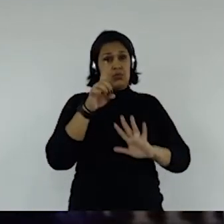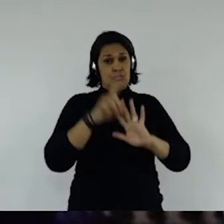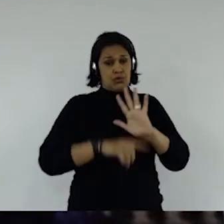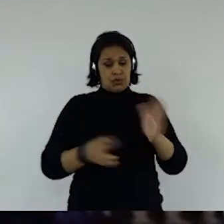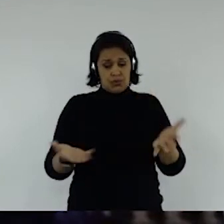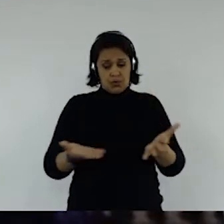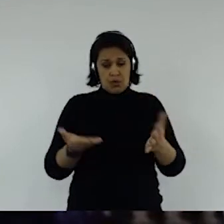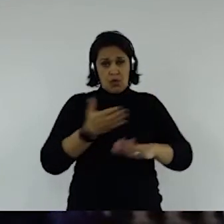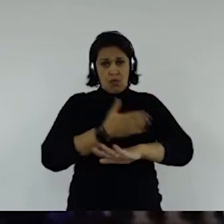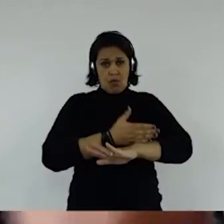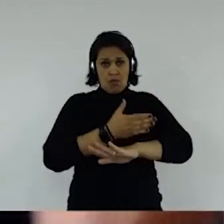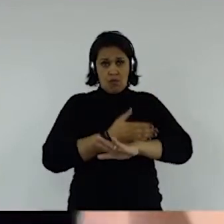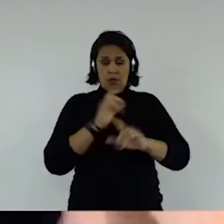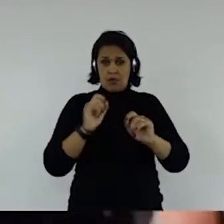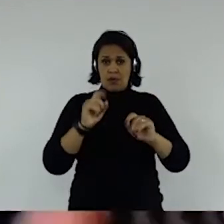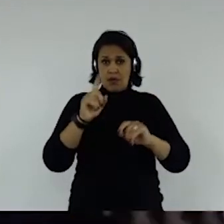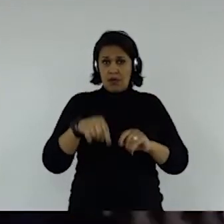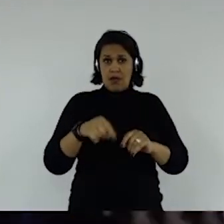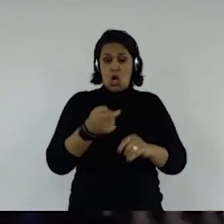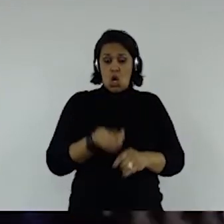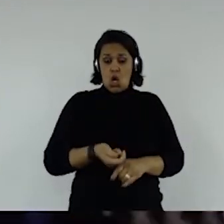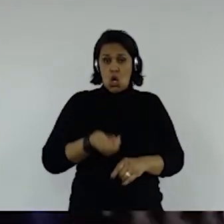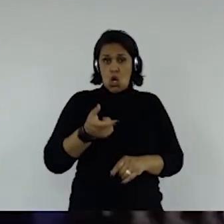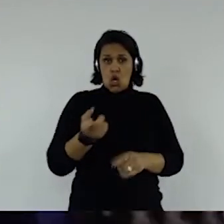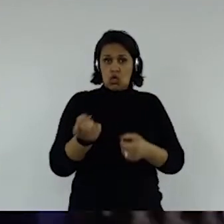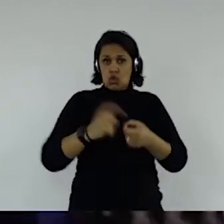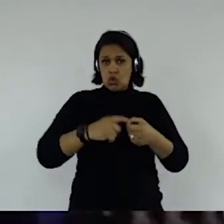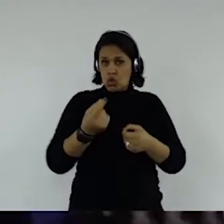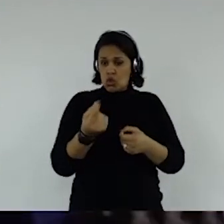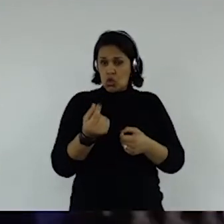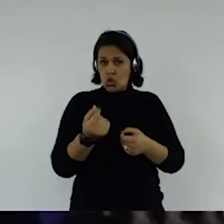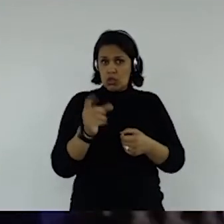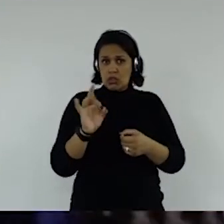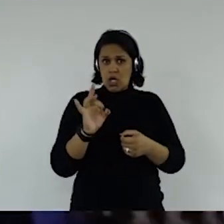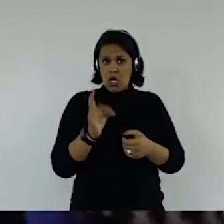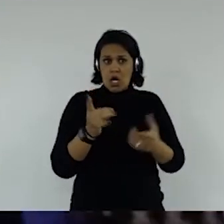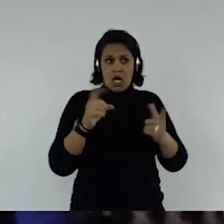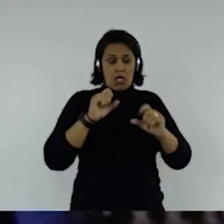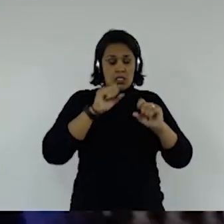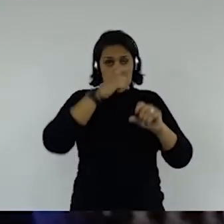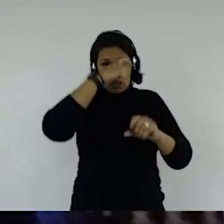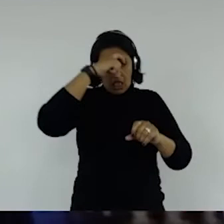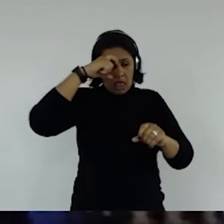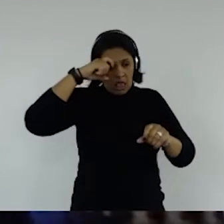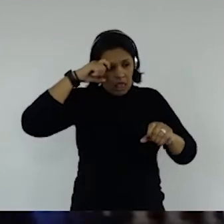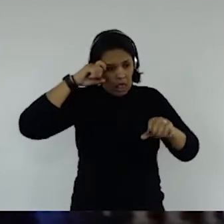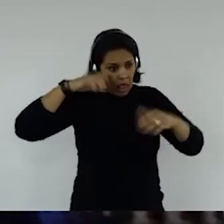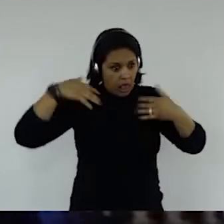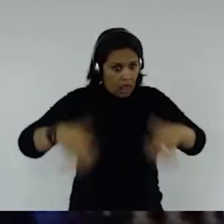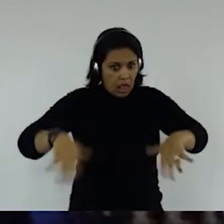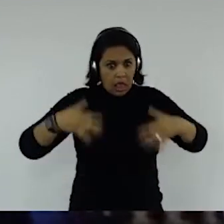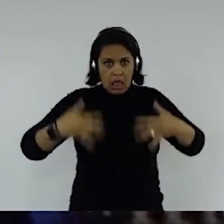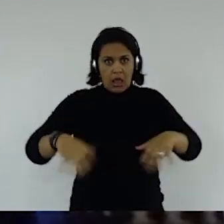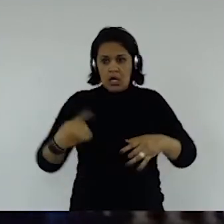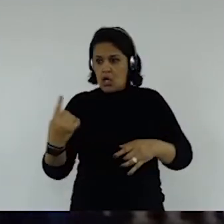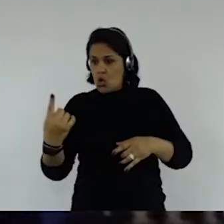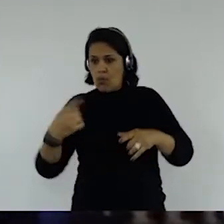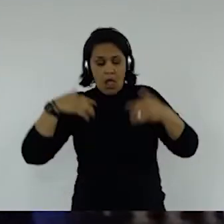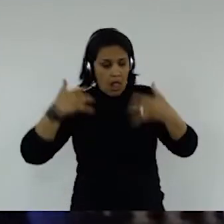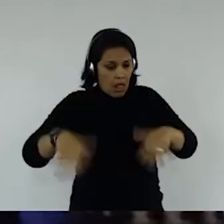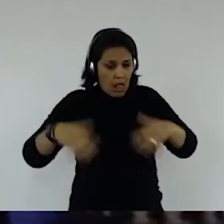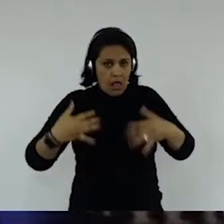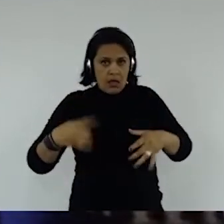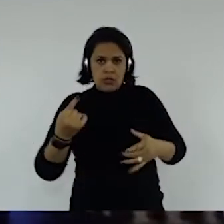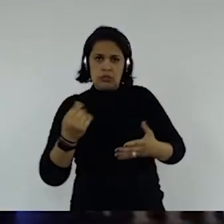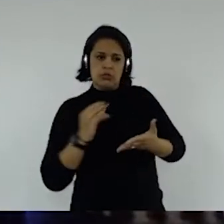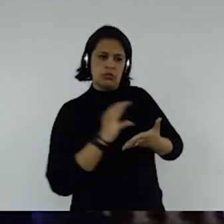contemporâneo não gosta é que esse lucro seja um lucro desmesurado, que seja um sacrifício extremo para uma das partes, que haja um